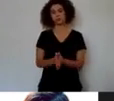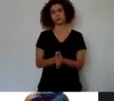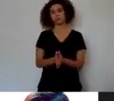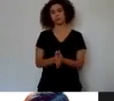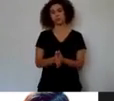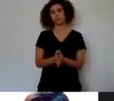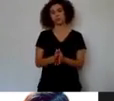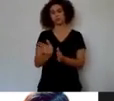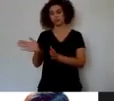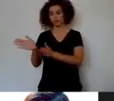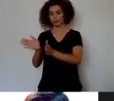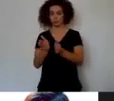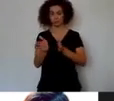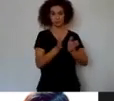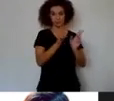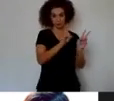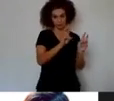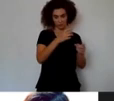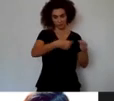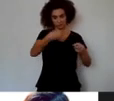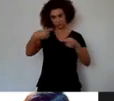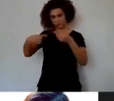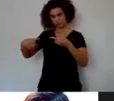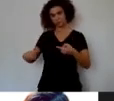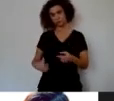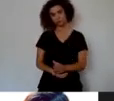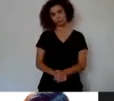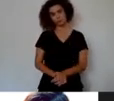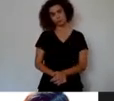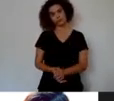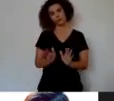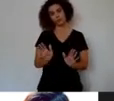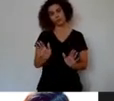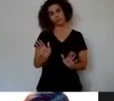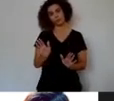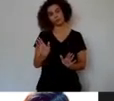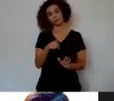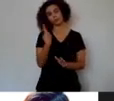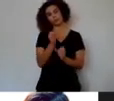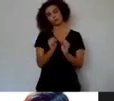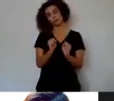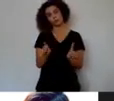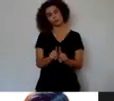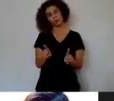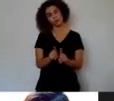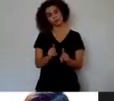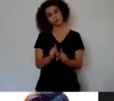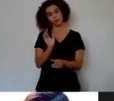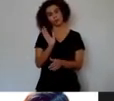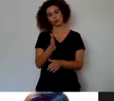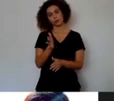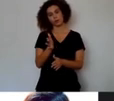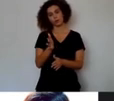abordagem para ser feita sobre isso. Eu acho que a gente pode encaminhar aí para finalizar.